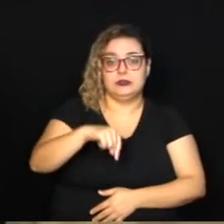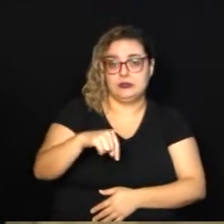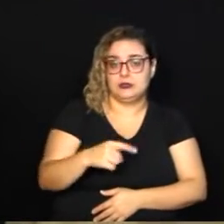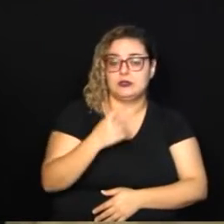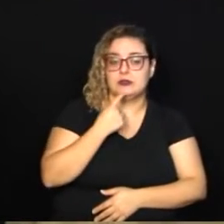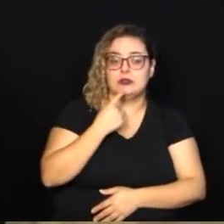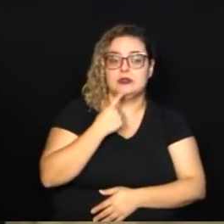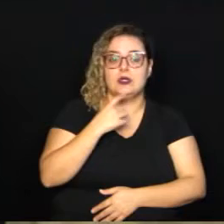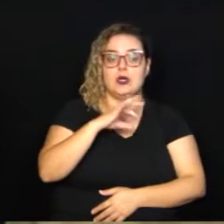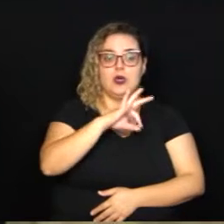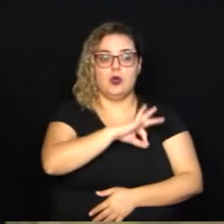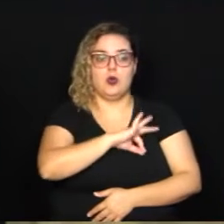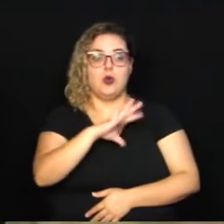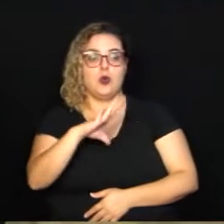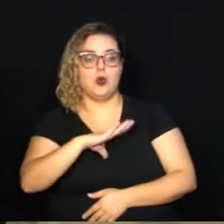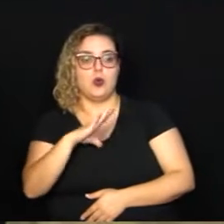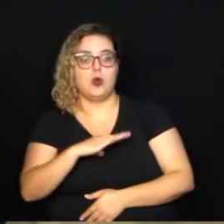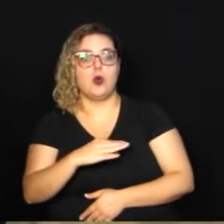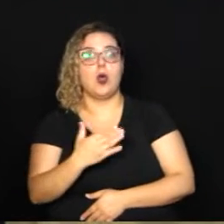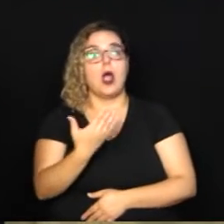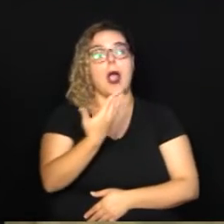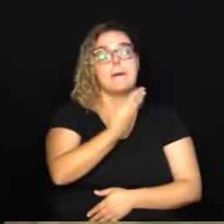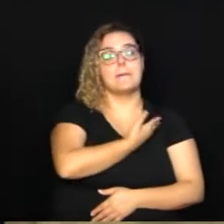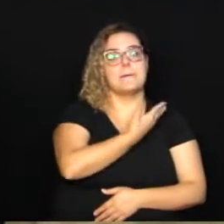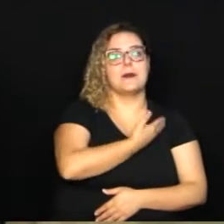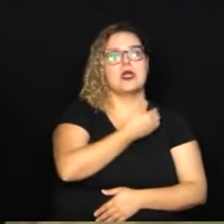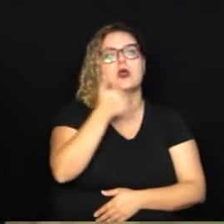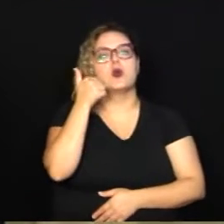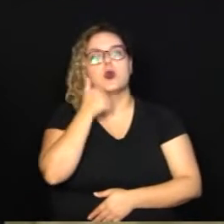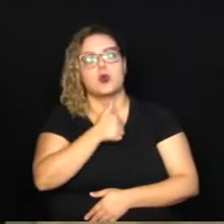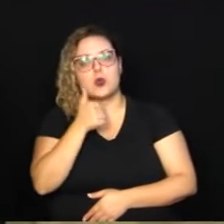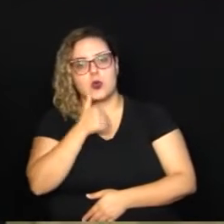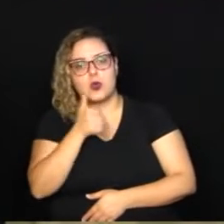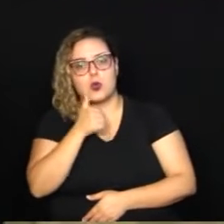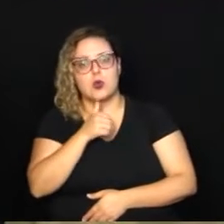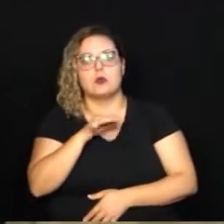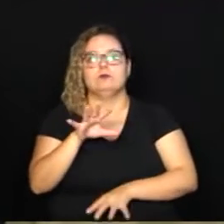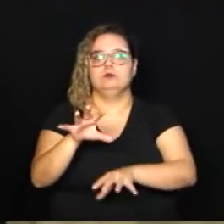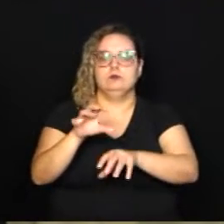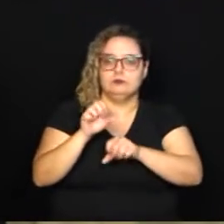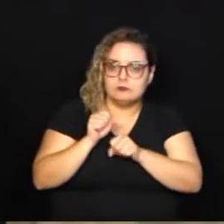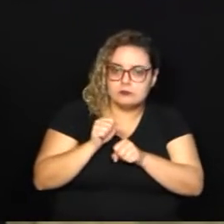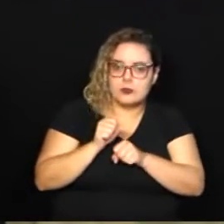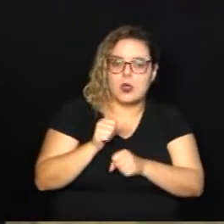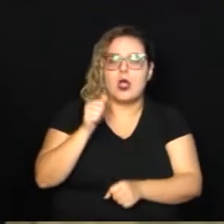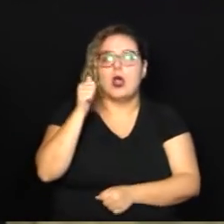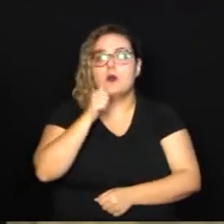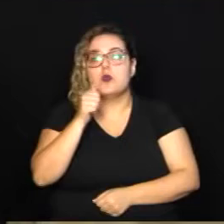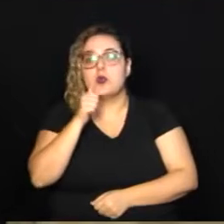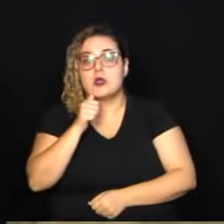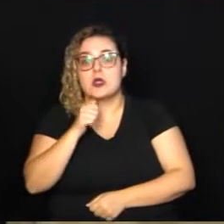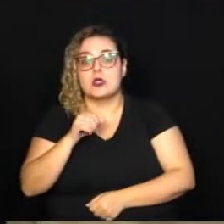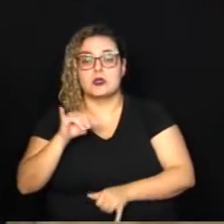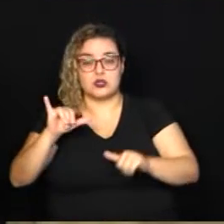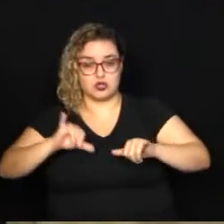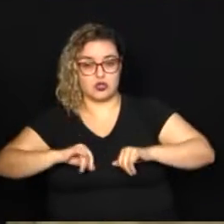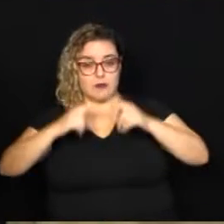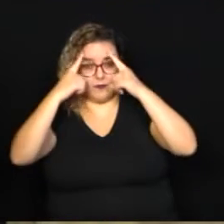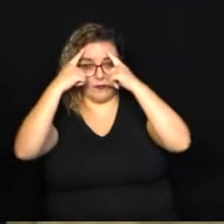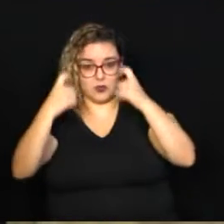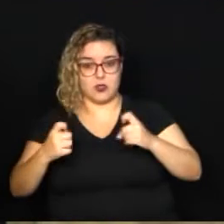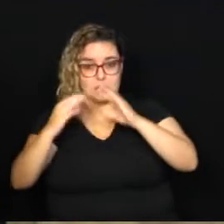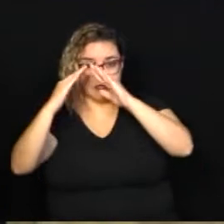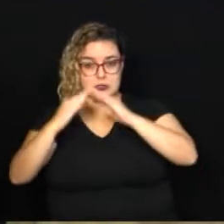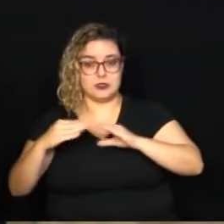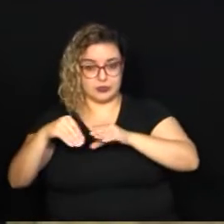que é o Guarda Amigo da Mulher, que faz aquele serviço de acolhimento para a mulher que é vítima de violência